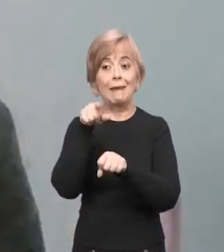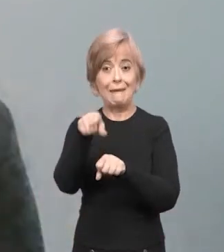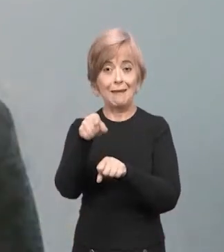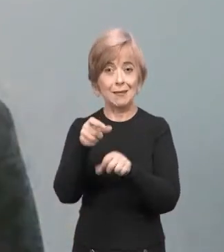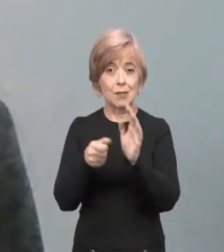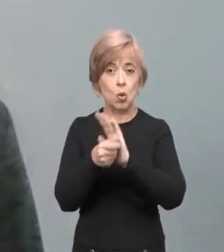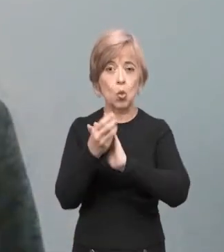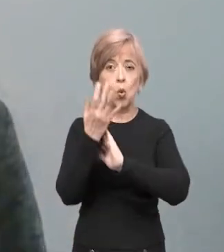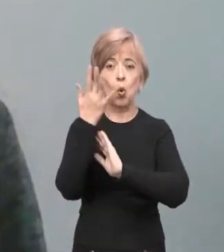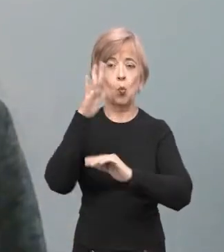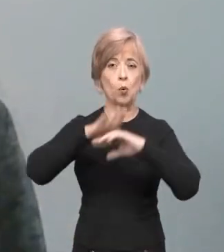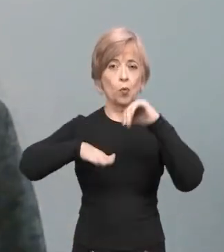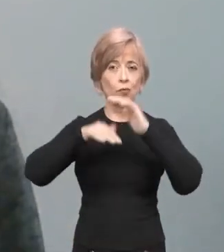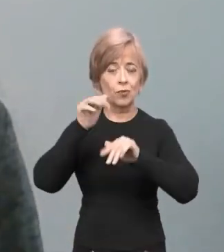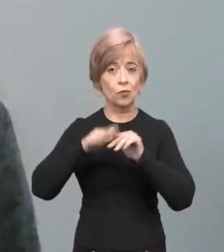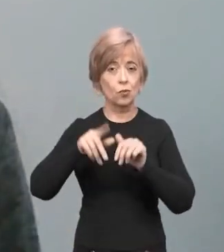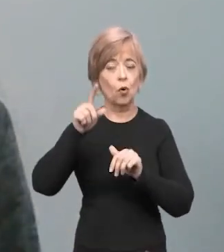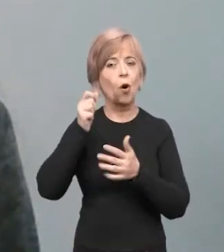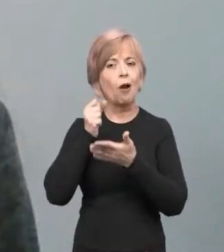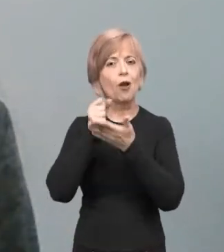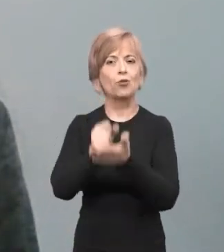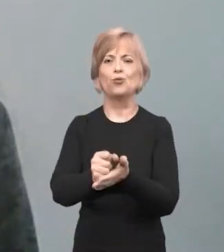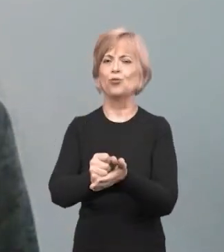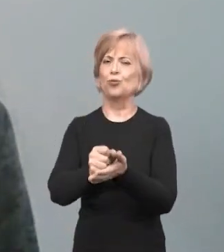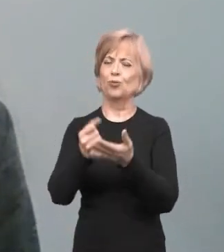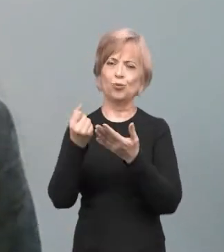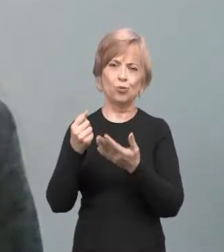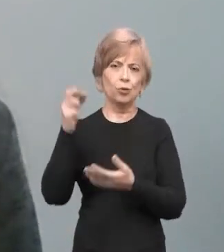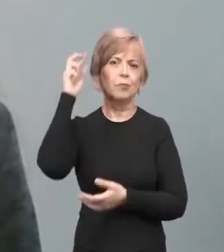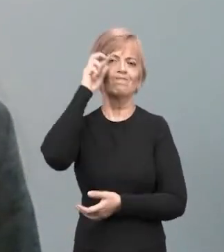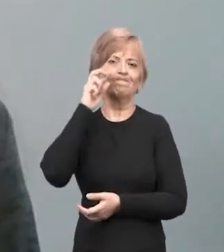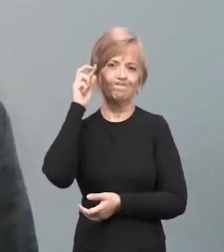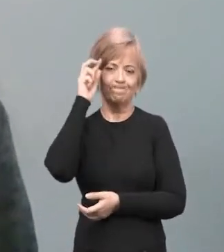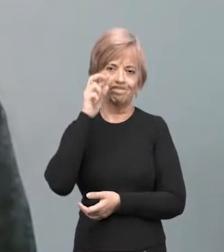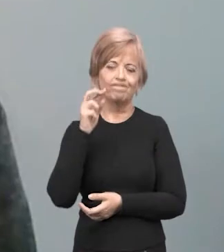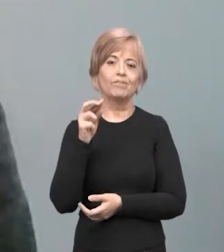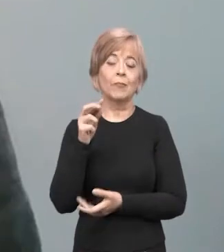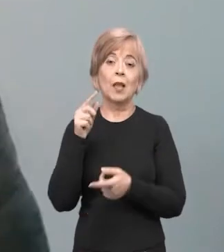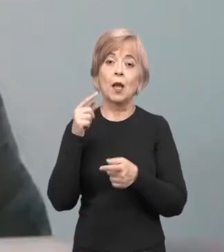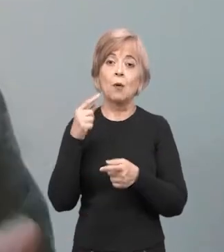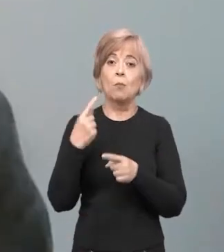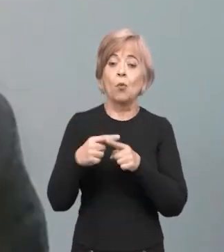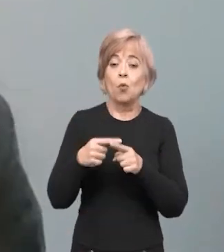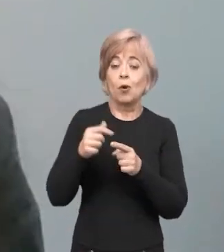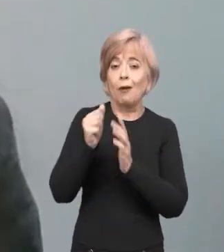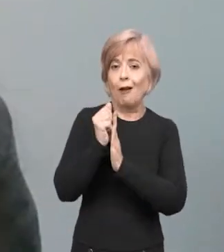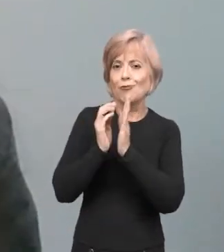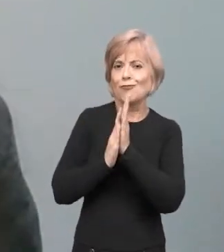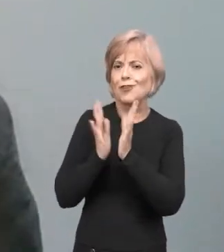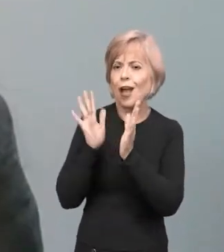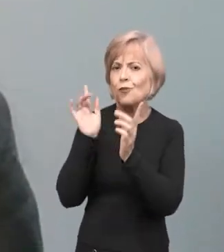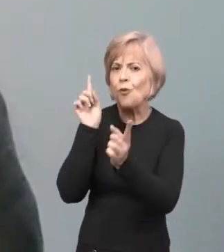Esse número de profissionais, ele auxilia muito os promotores de justiça na sua atividade fim,